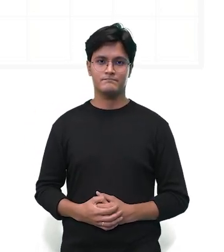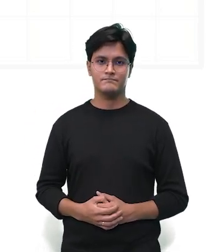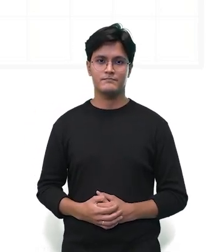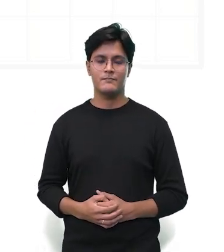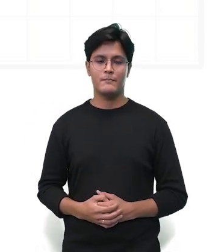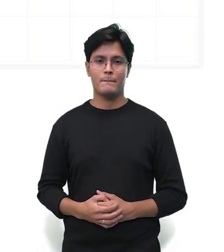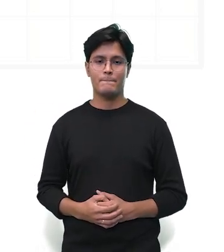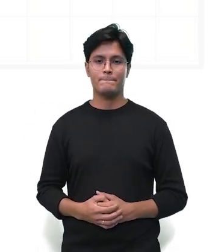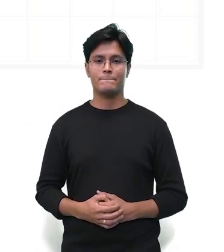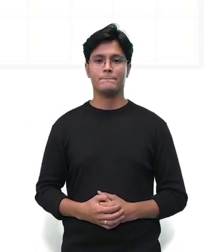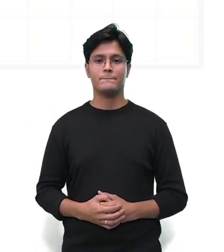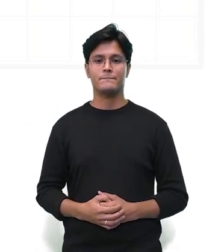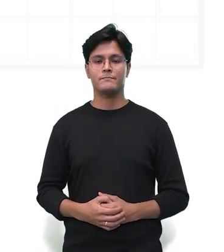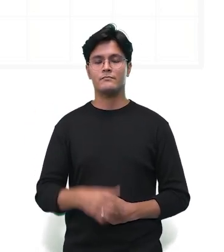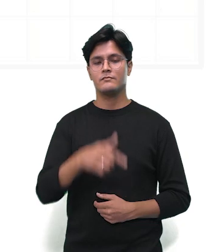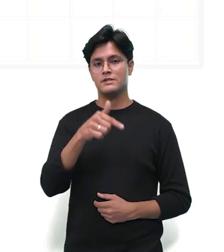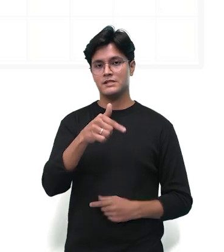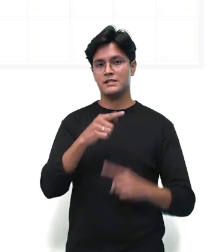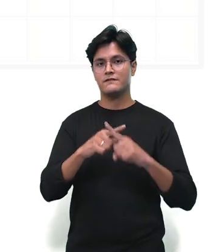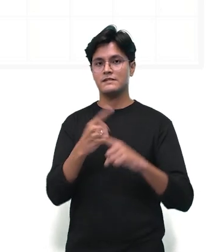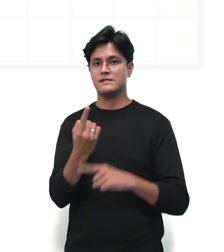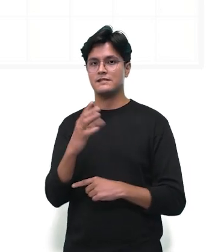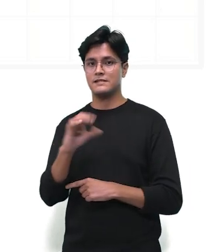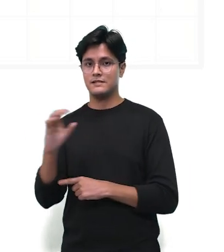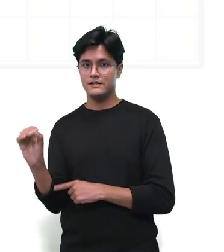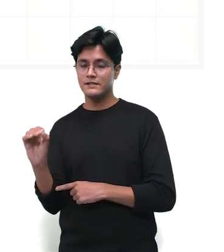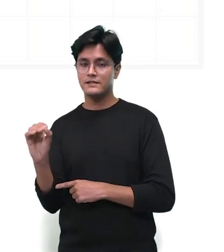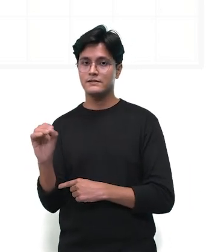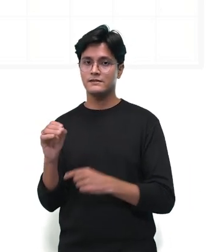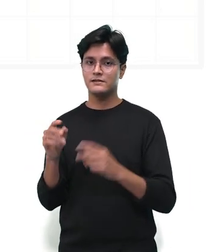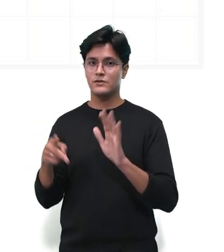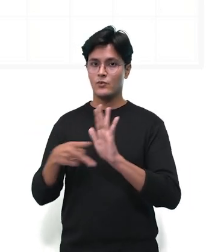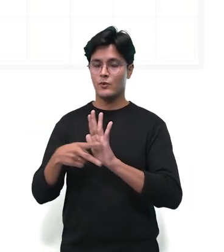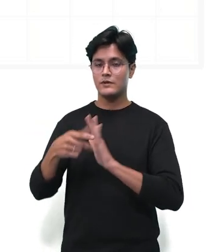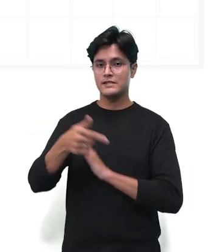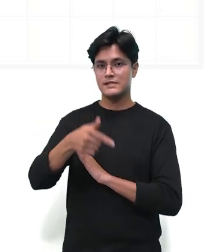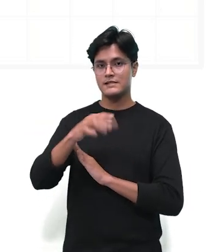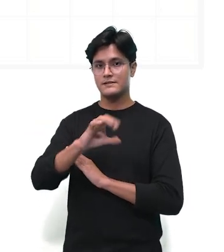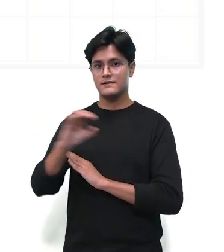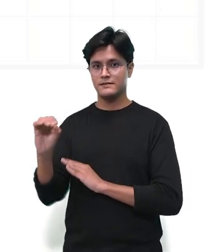7 vezes 100, 700. Então, nesse caso aí, ó,